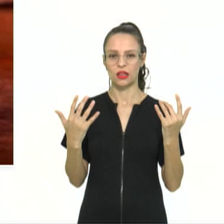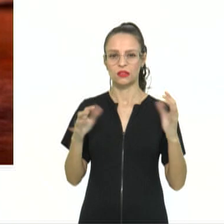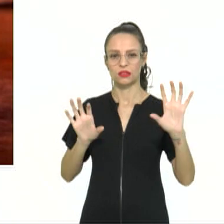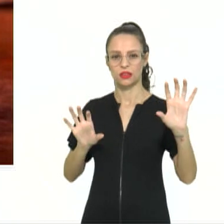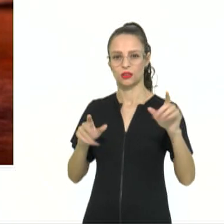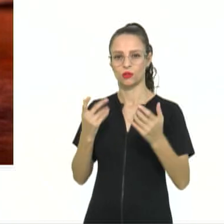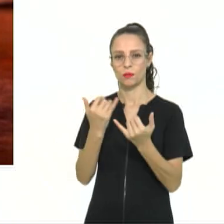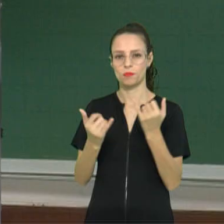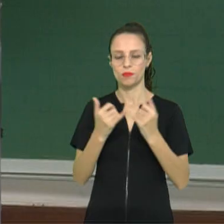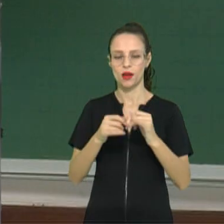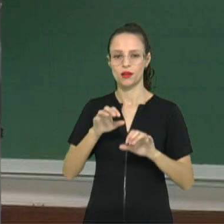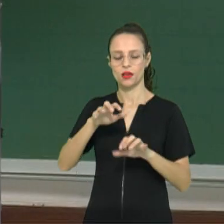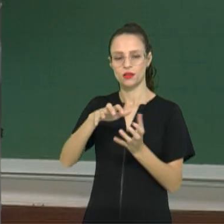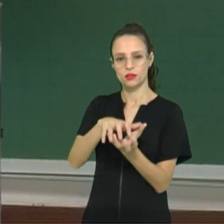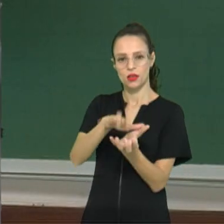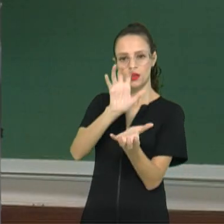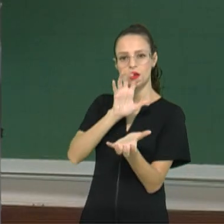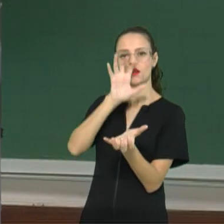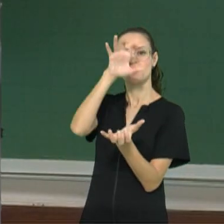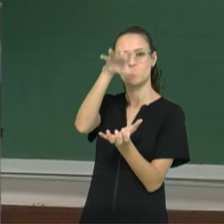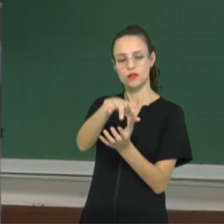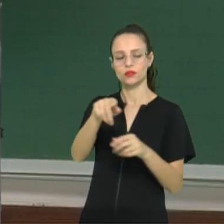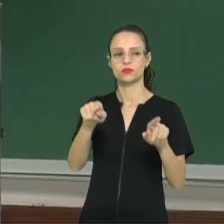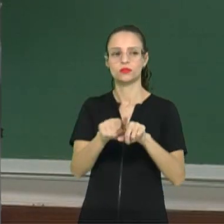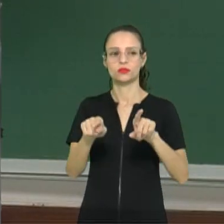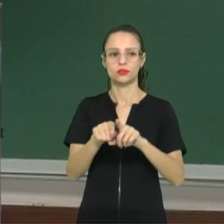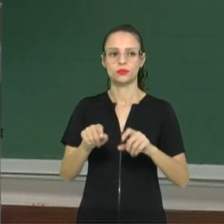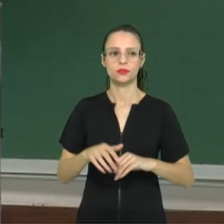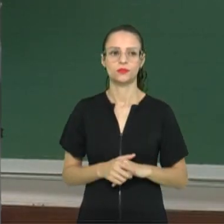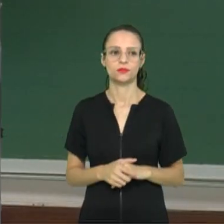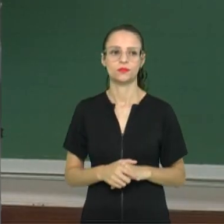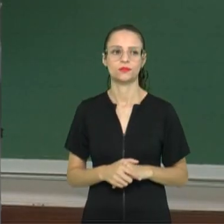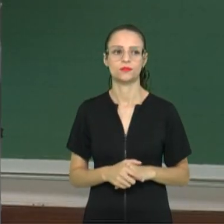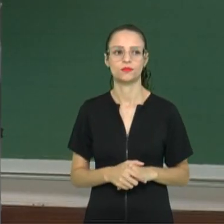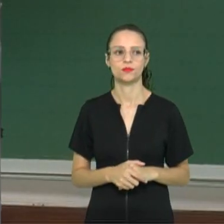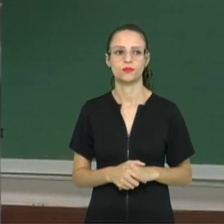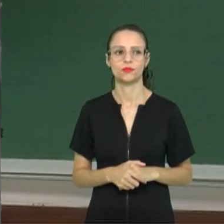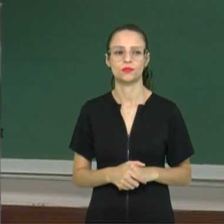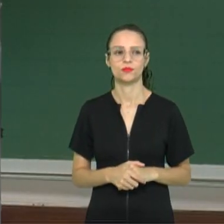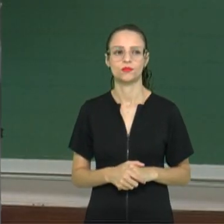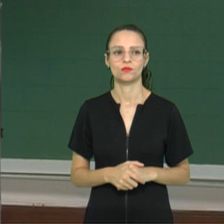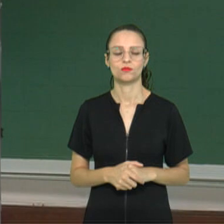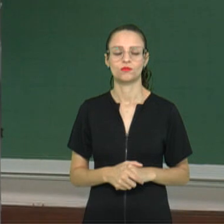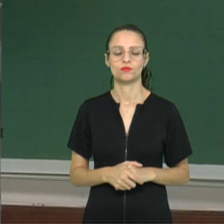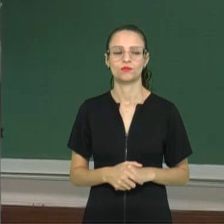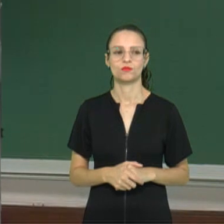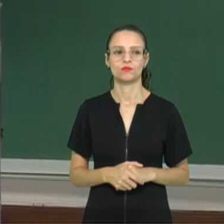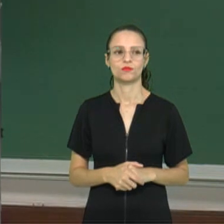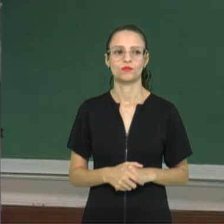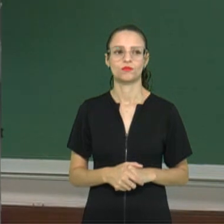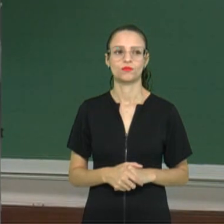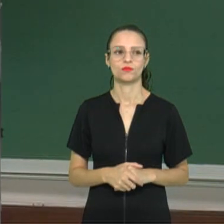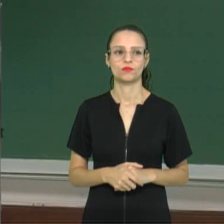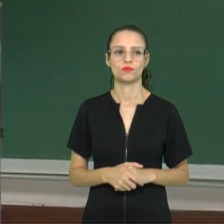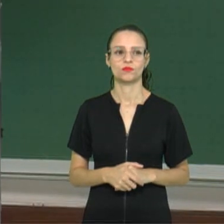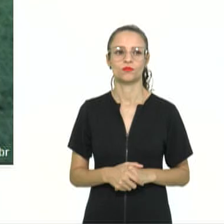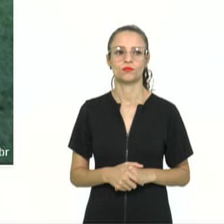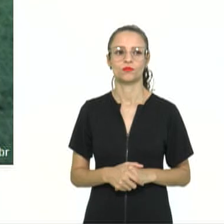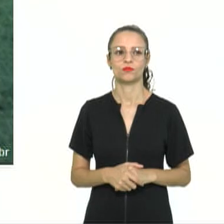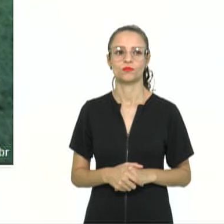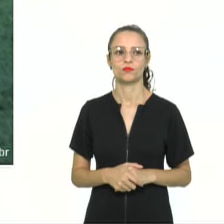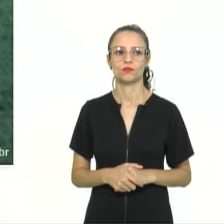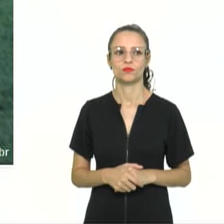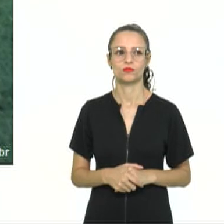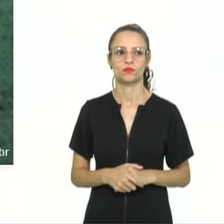faz lembrar ali o movimento que um dragão faria, né? Então é o estilo chamado estilo dragão. O estilo